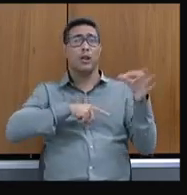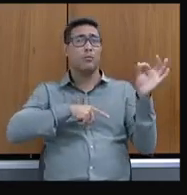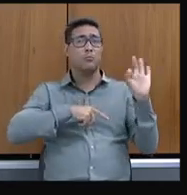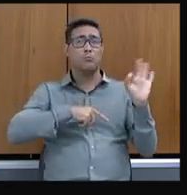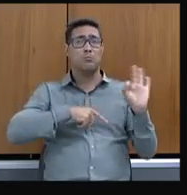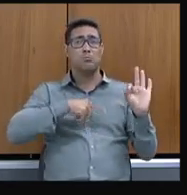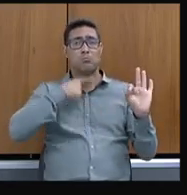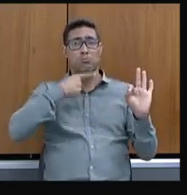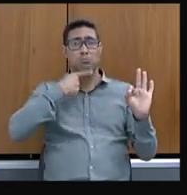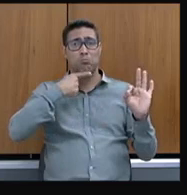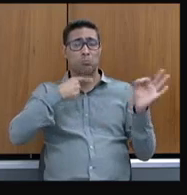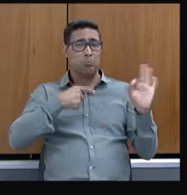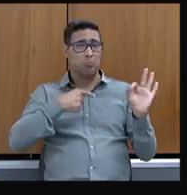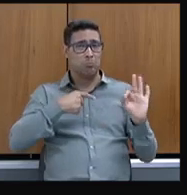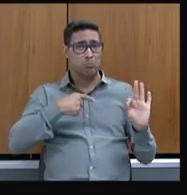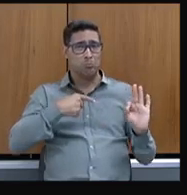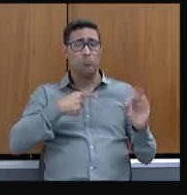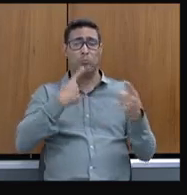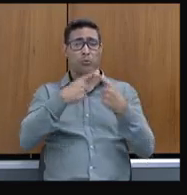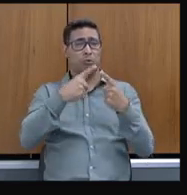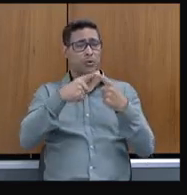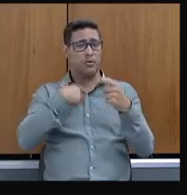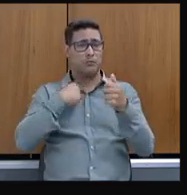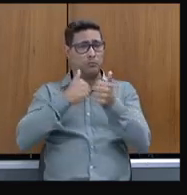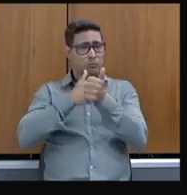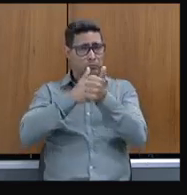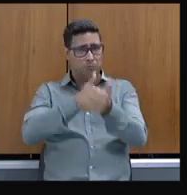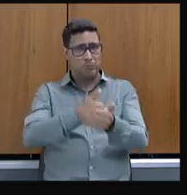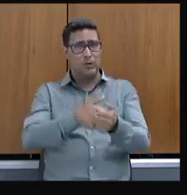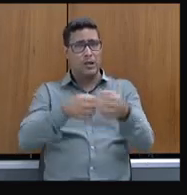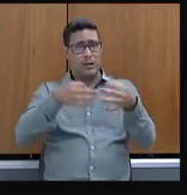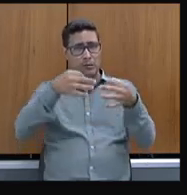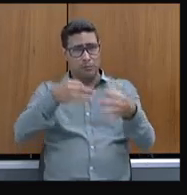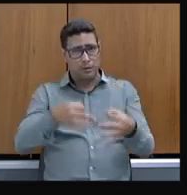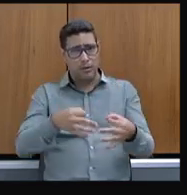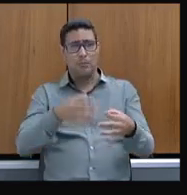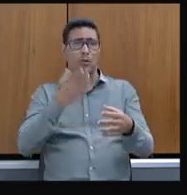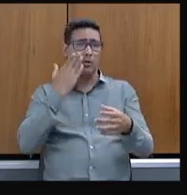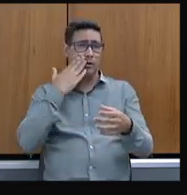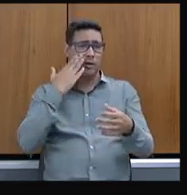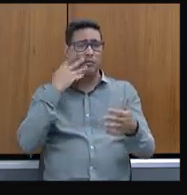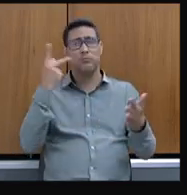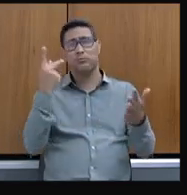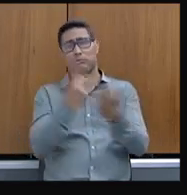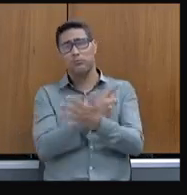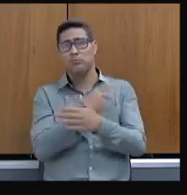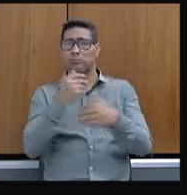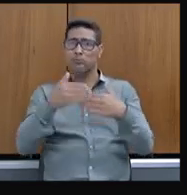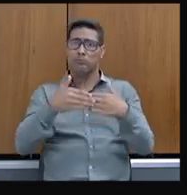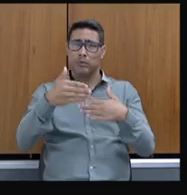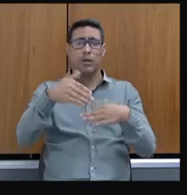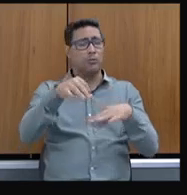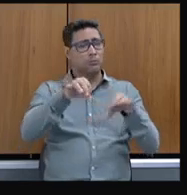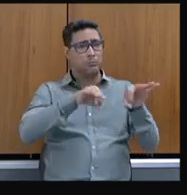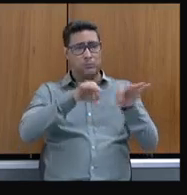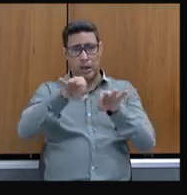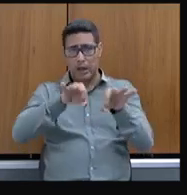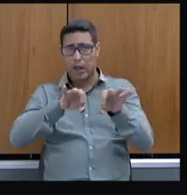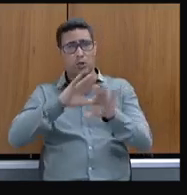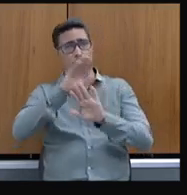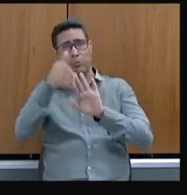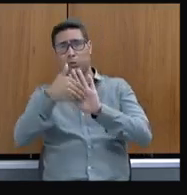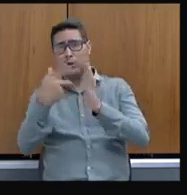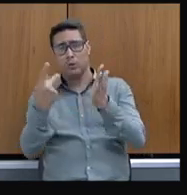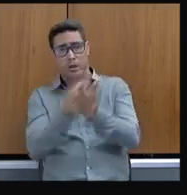feliz porque quando eu acompanho mesmo e sempre tá sendo feito o progresso de tudo isso que tá acontecendo